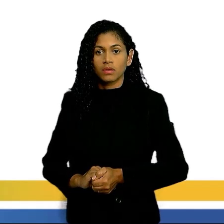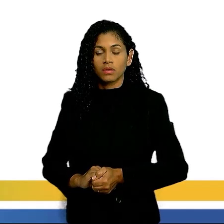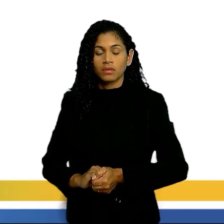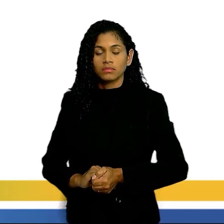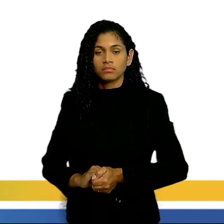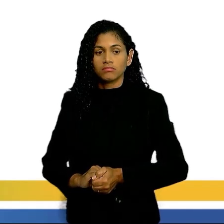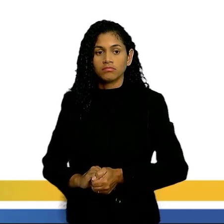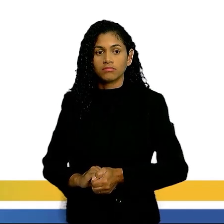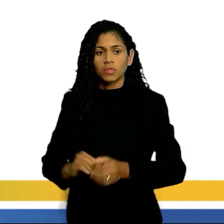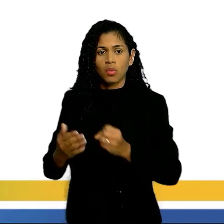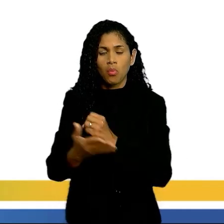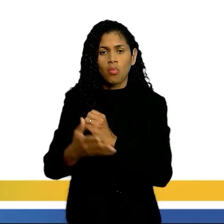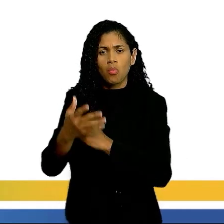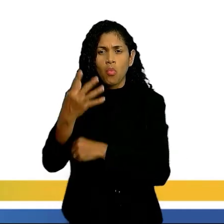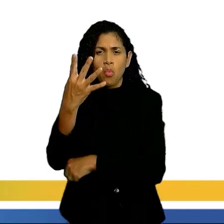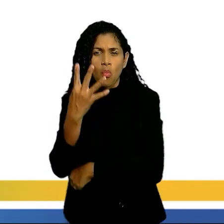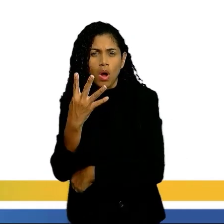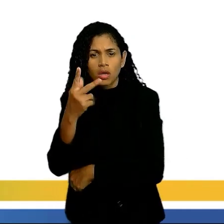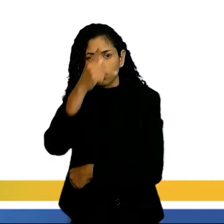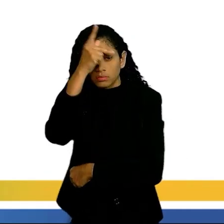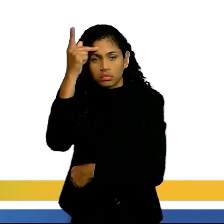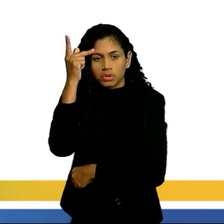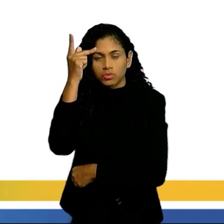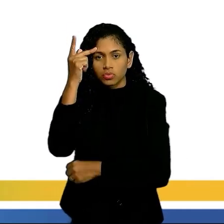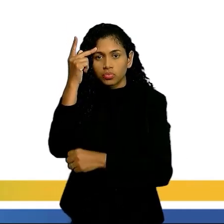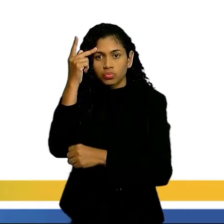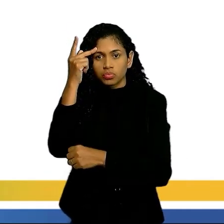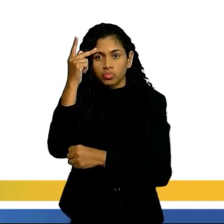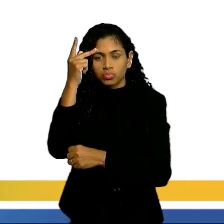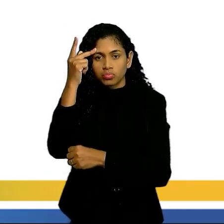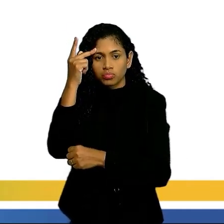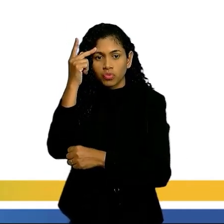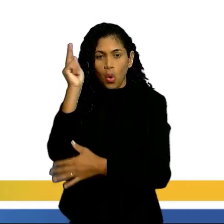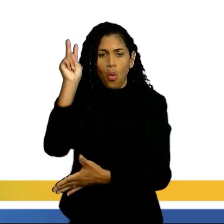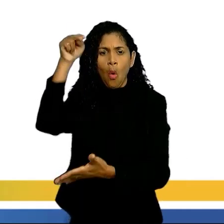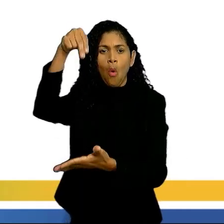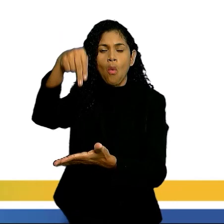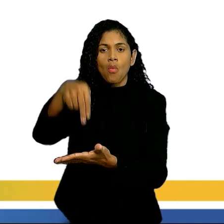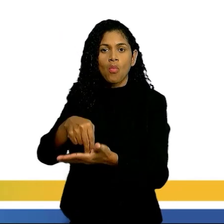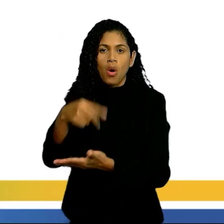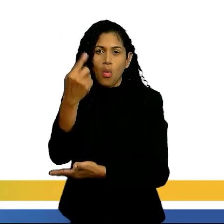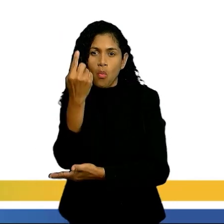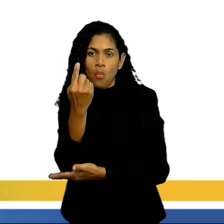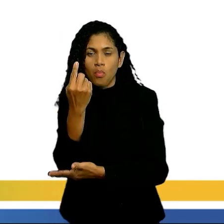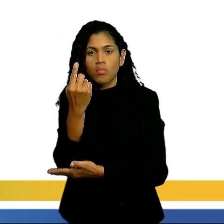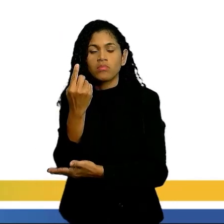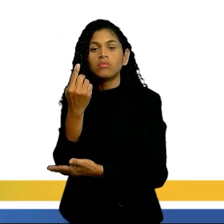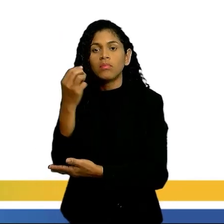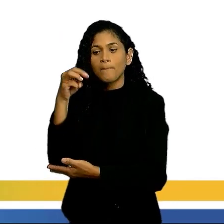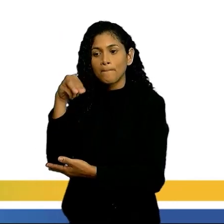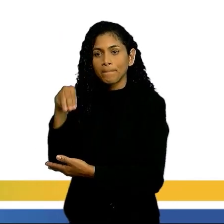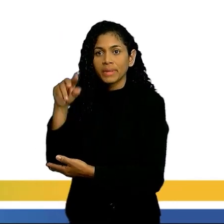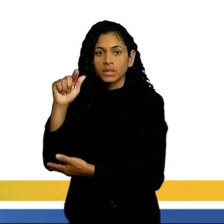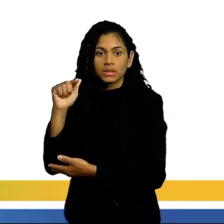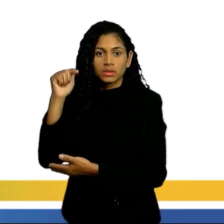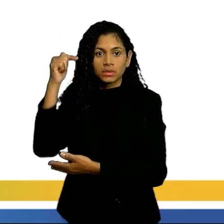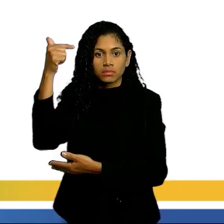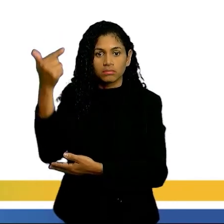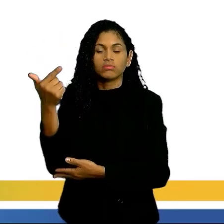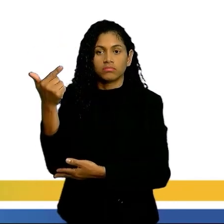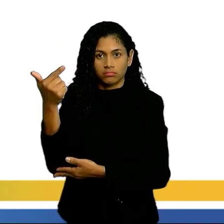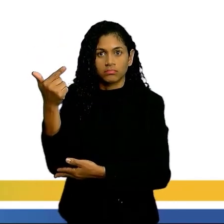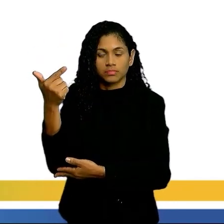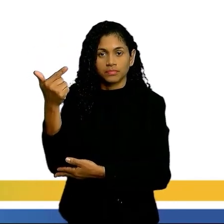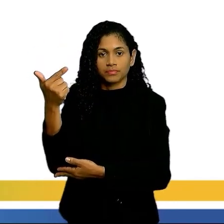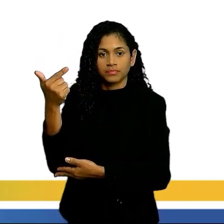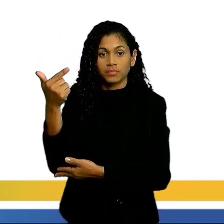Considerando que 4 pessoas ocupam 1 metro quadrado, tá? A estimativa do número de